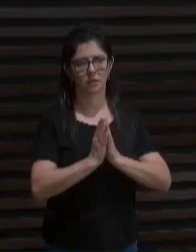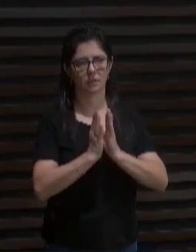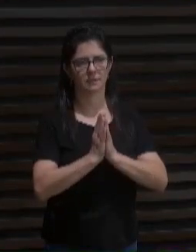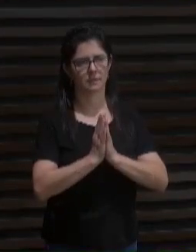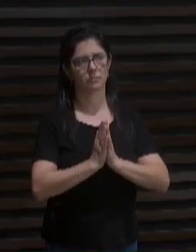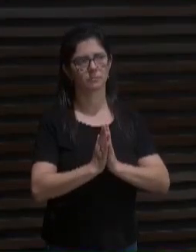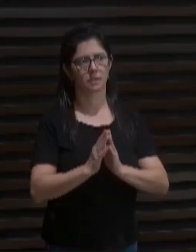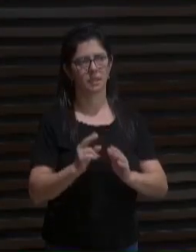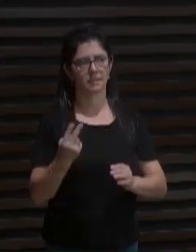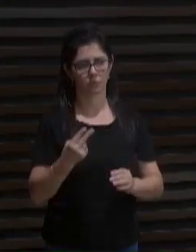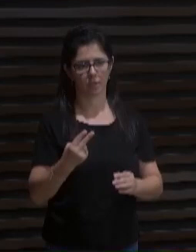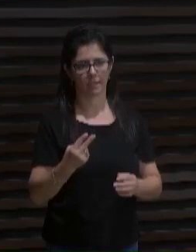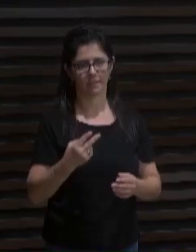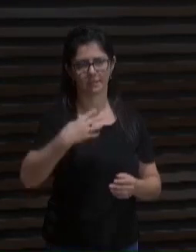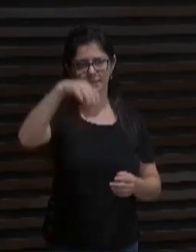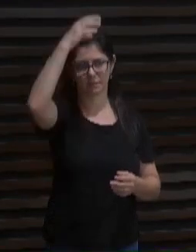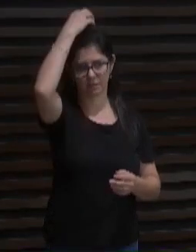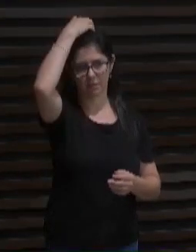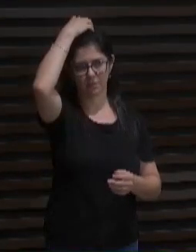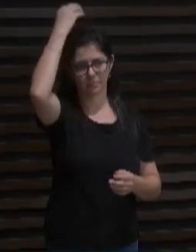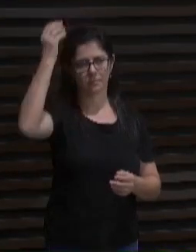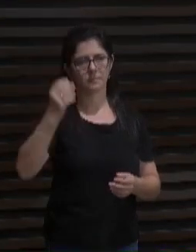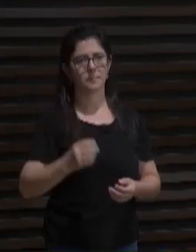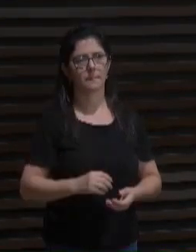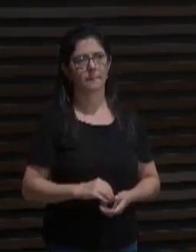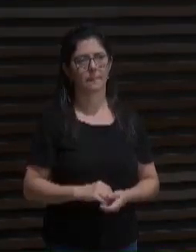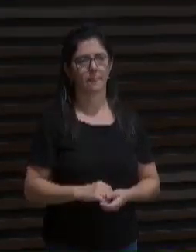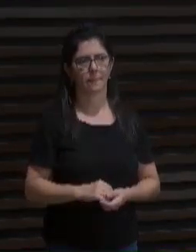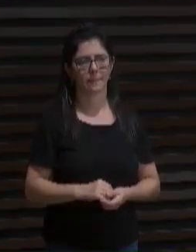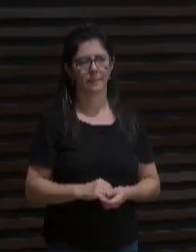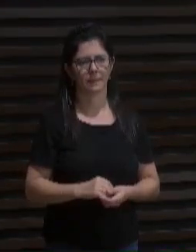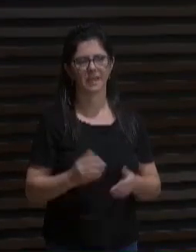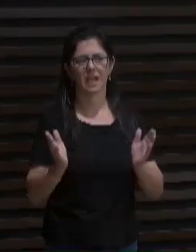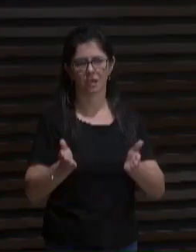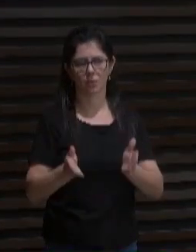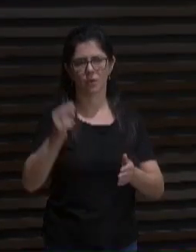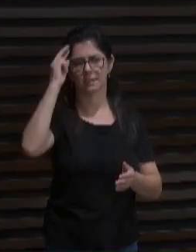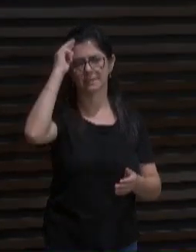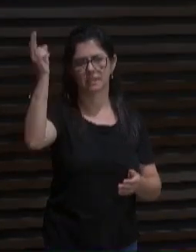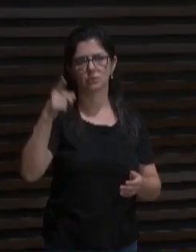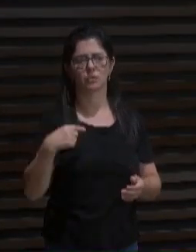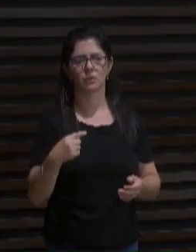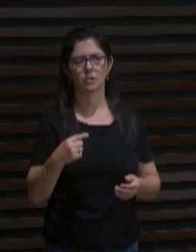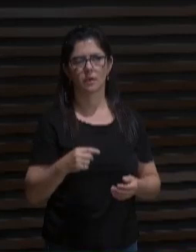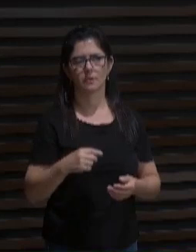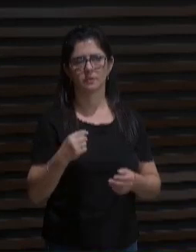19, verso 19. Agora, pois, ó Senhor nosso Deus, livra-nos das suas